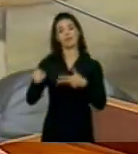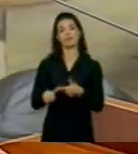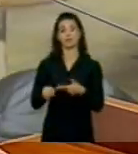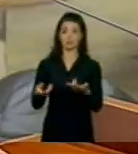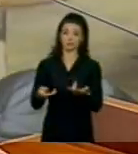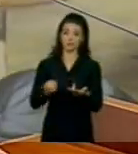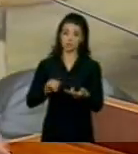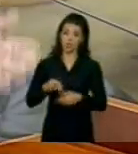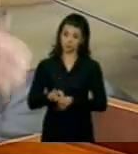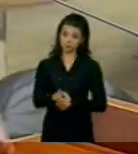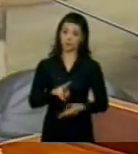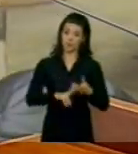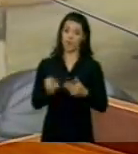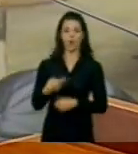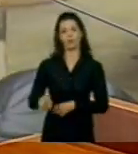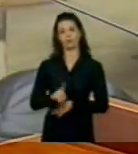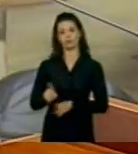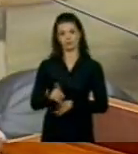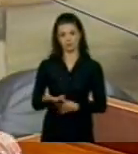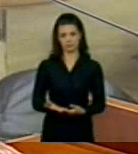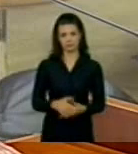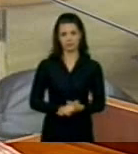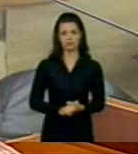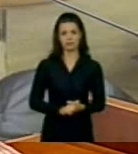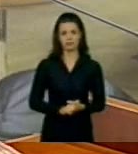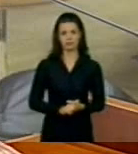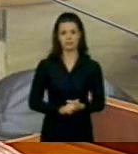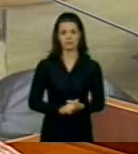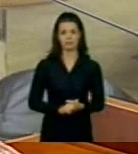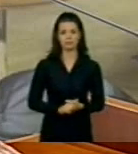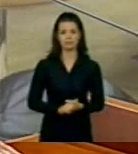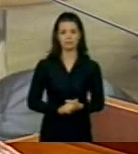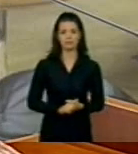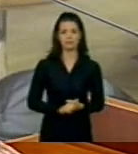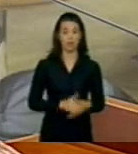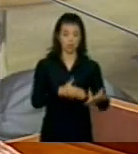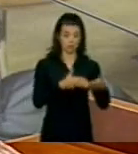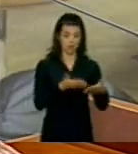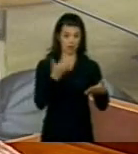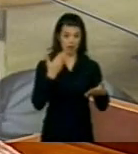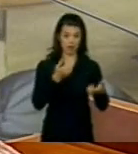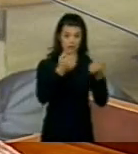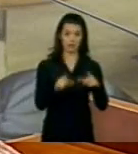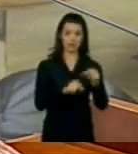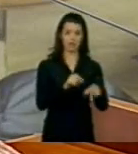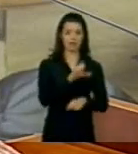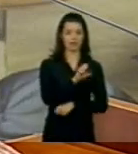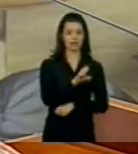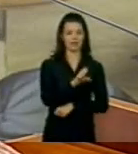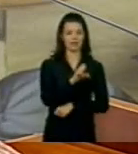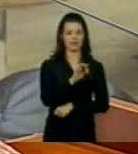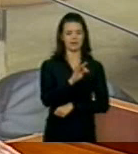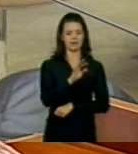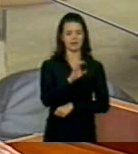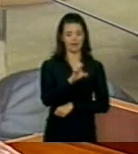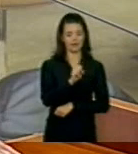ministros. Da mesma forma, acho que foi citado já nas petições anteriores, o estado de sítio,